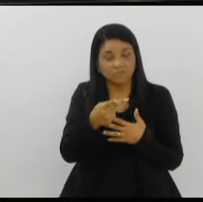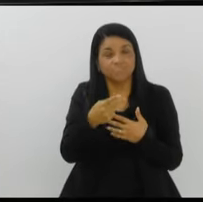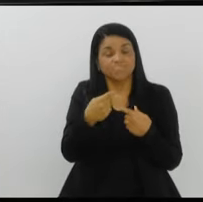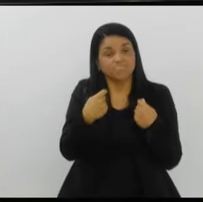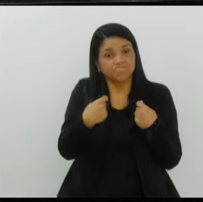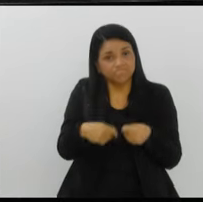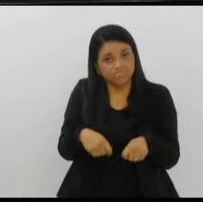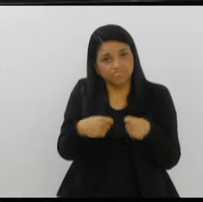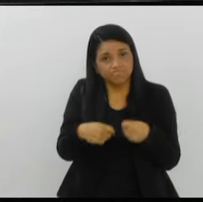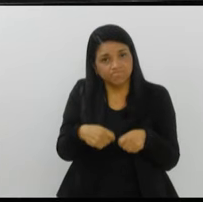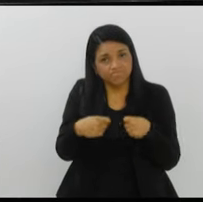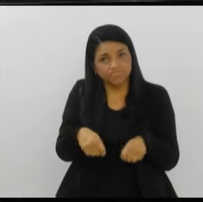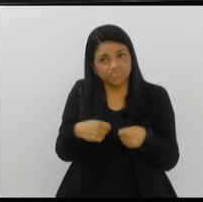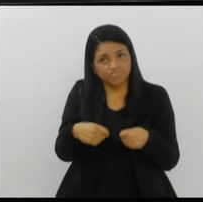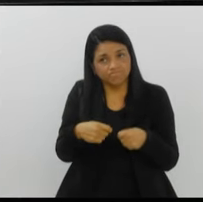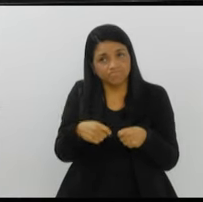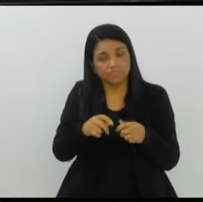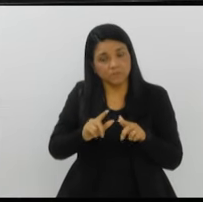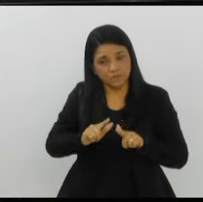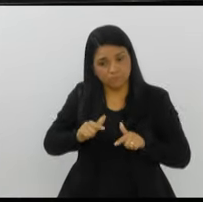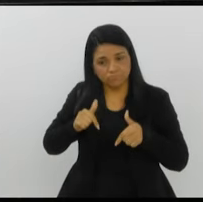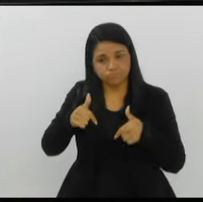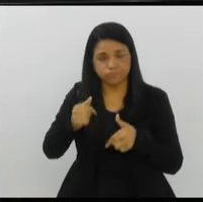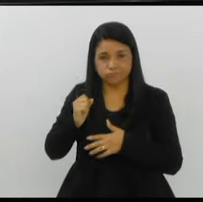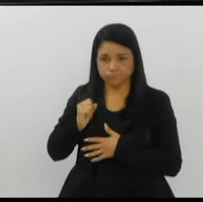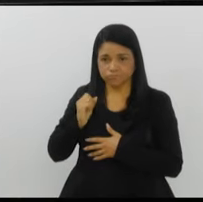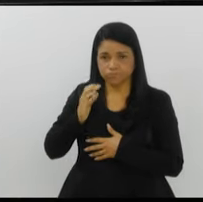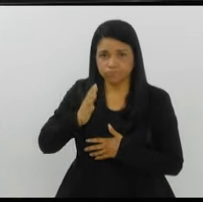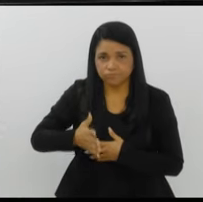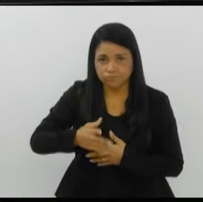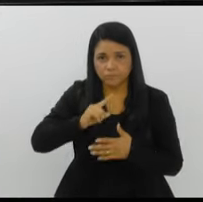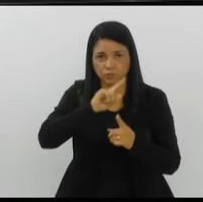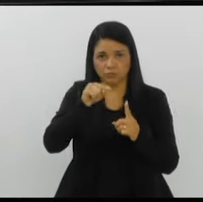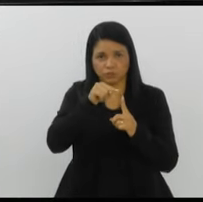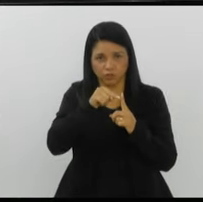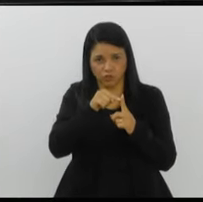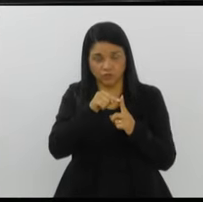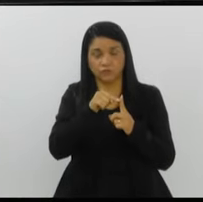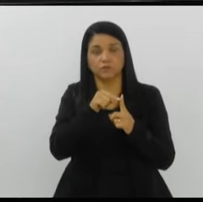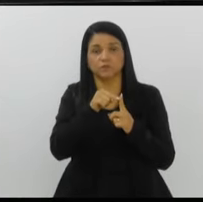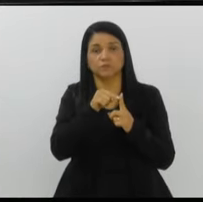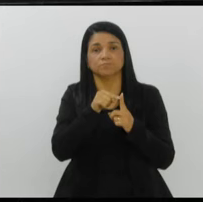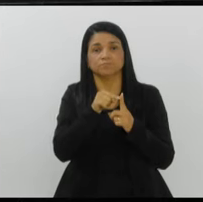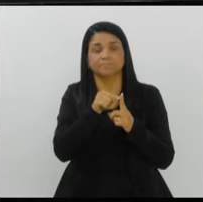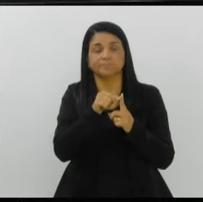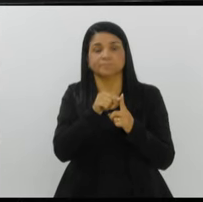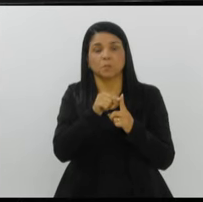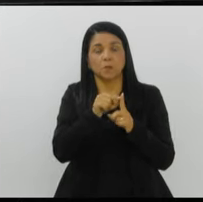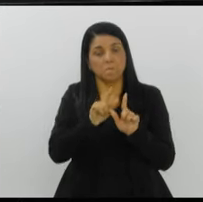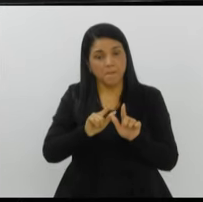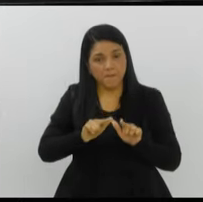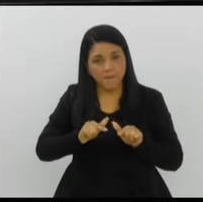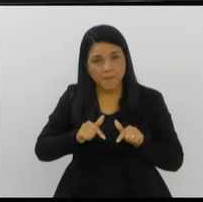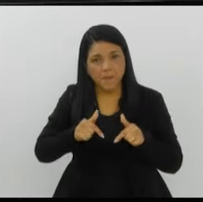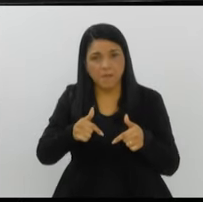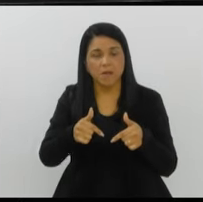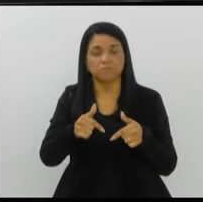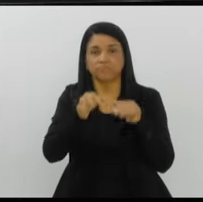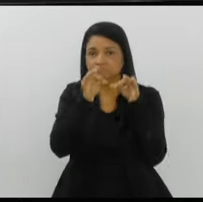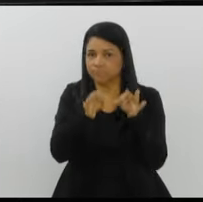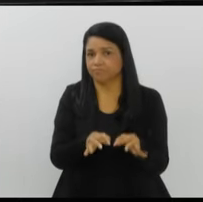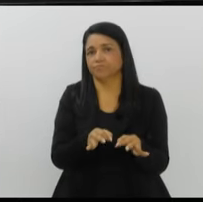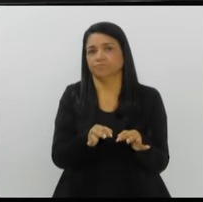desdobrar em algumas ações objetivas, né, para que isso venha a acontecer a contento.